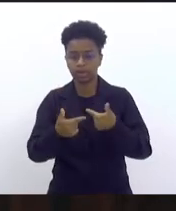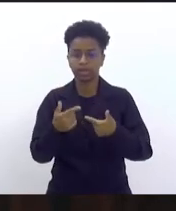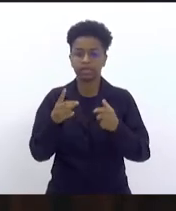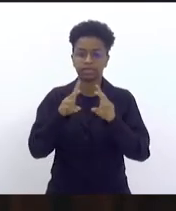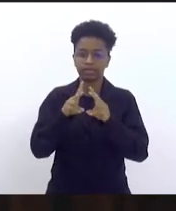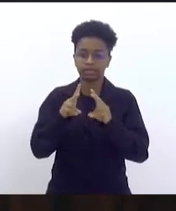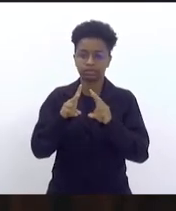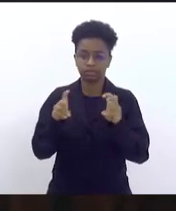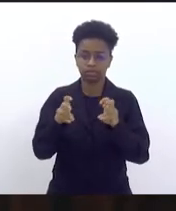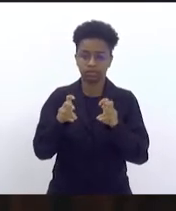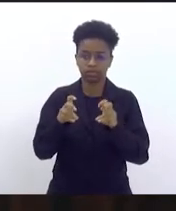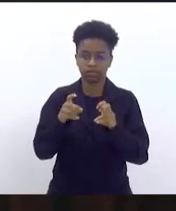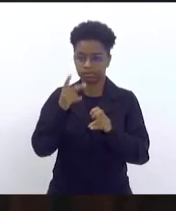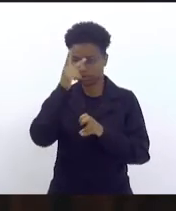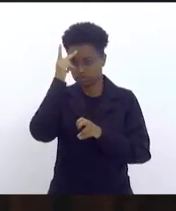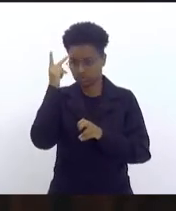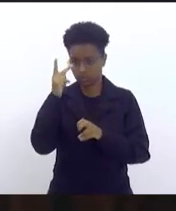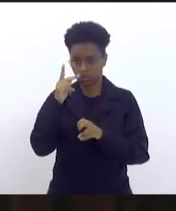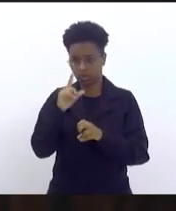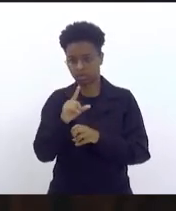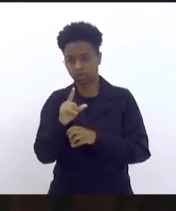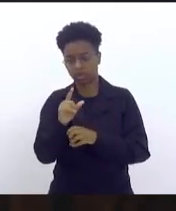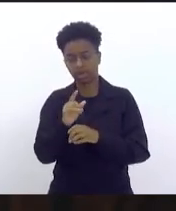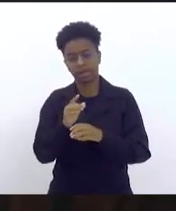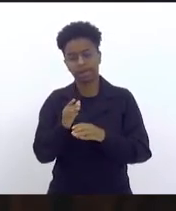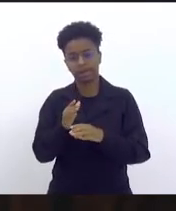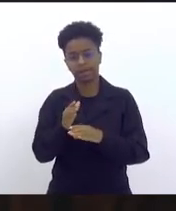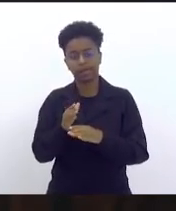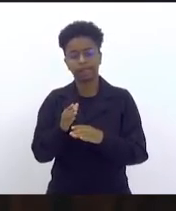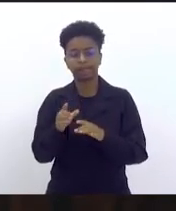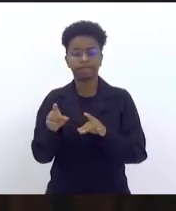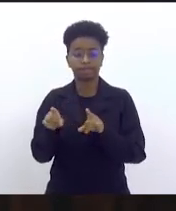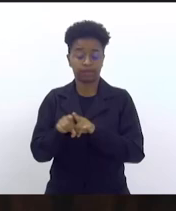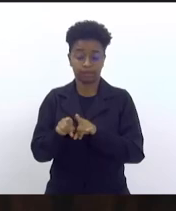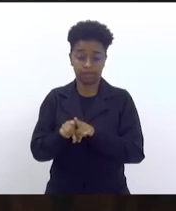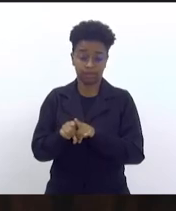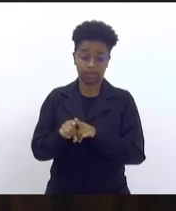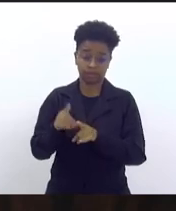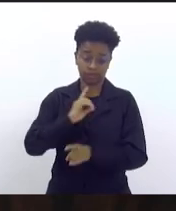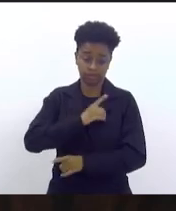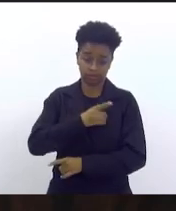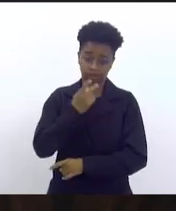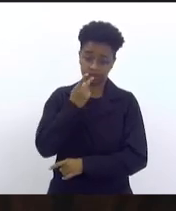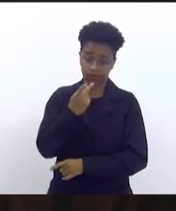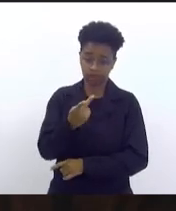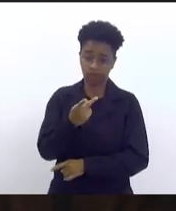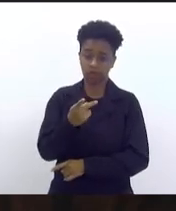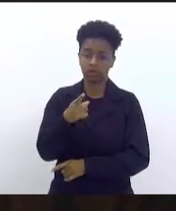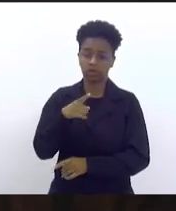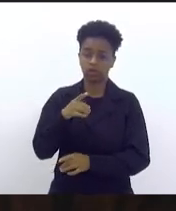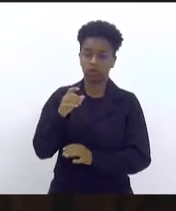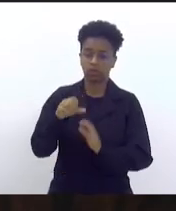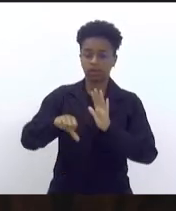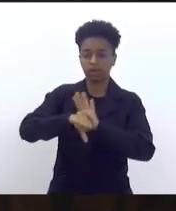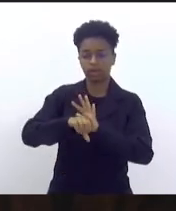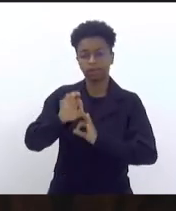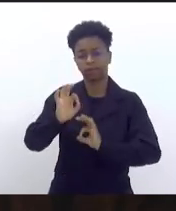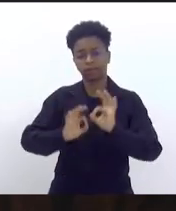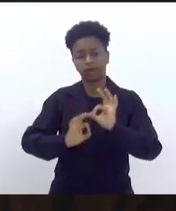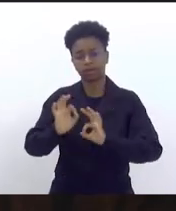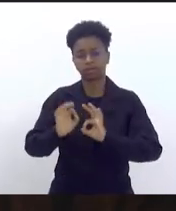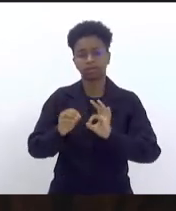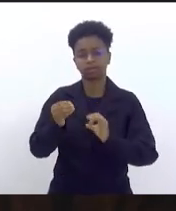egressos um delegado de São Paulo disse que o crime organizado infiltrou essas drogas nos presídios como a estratégia de